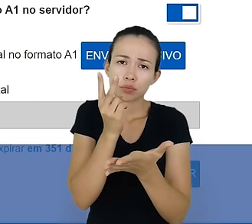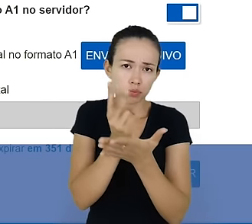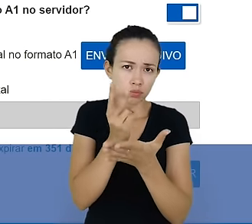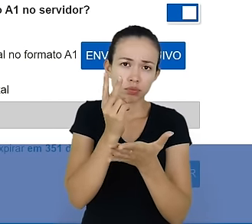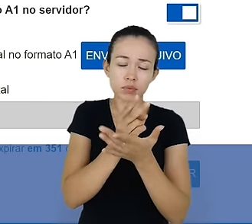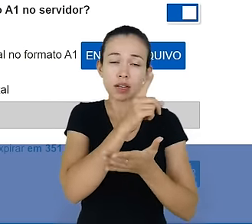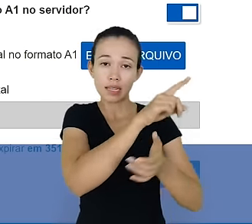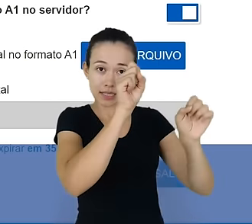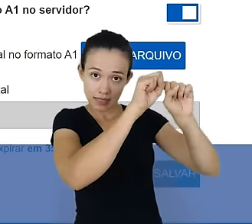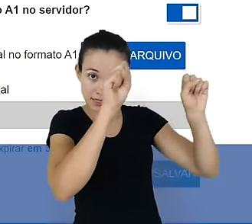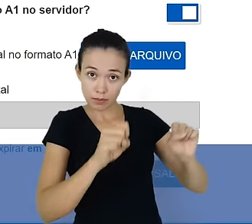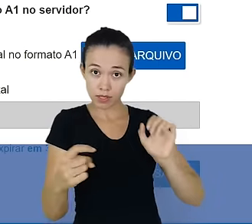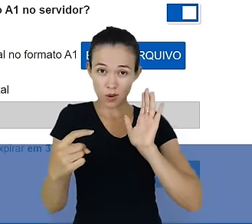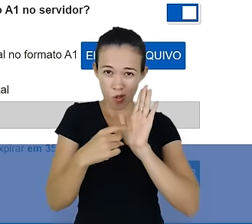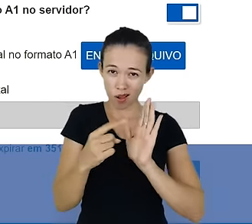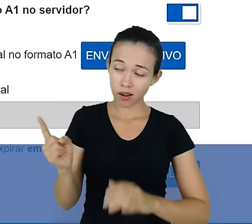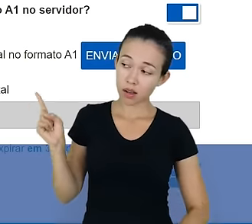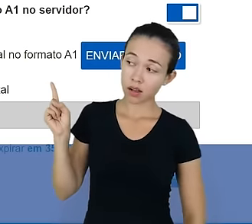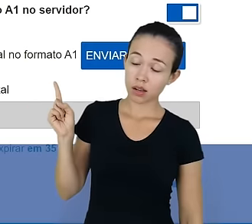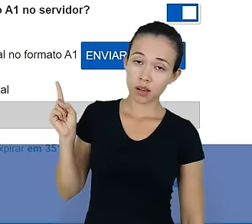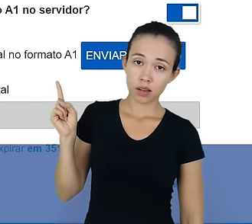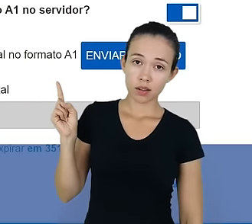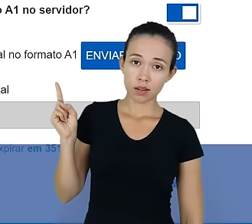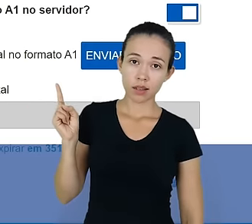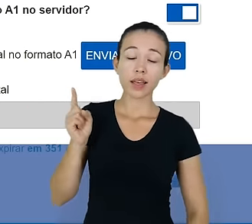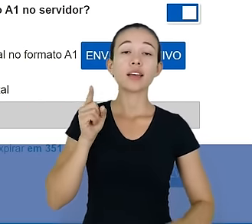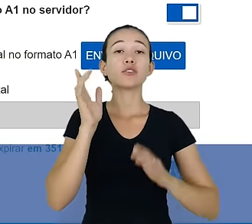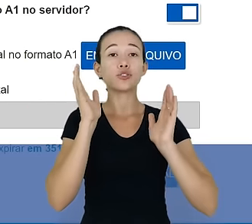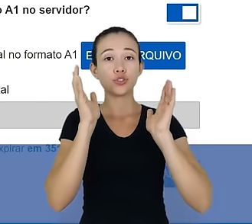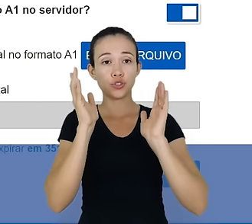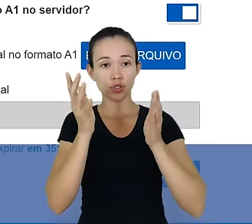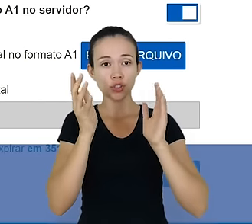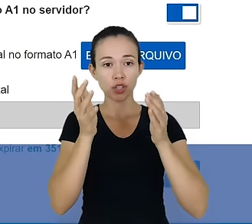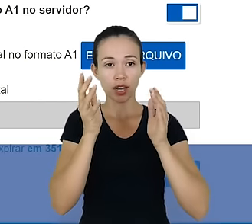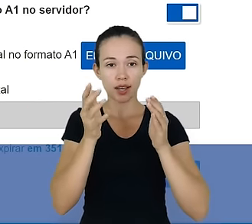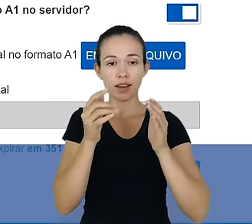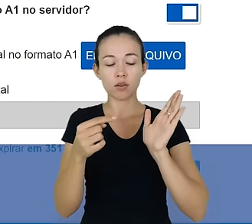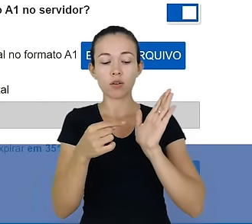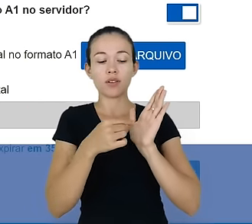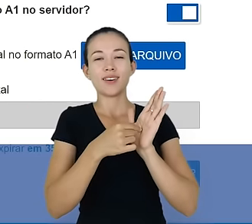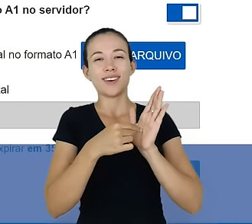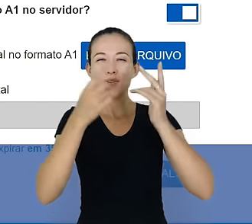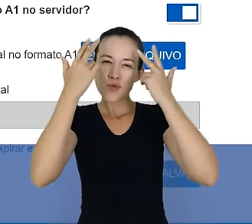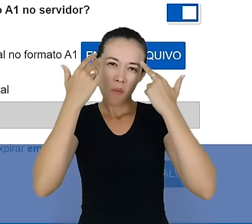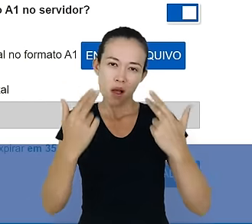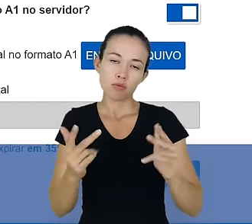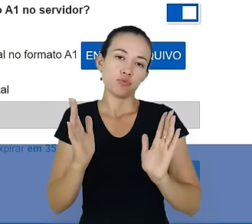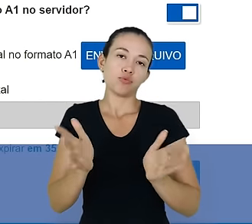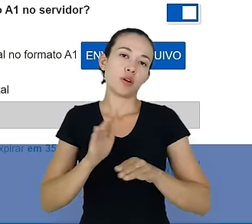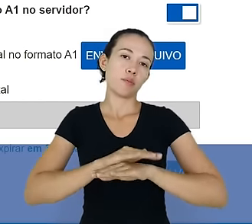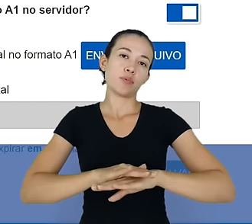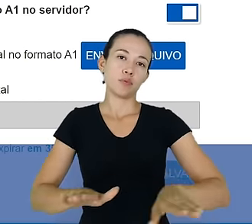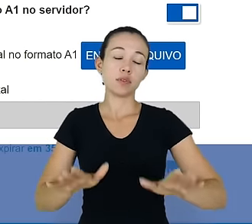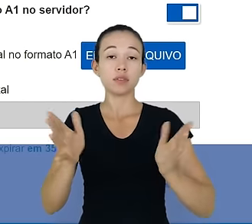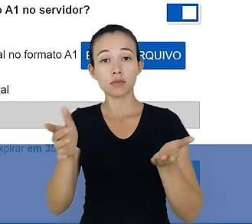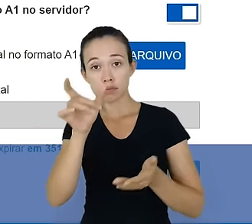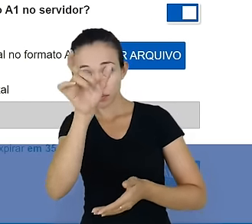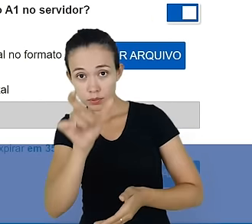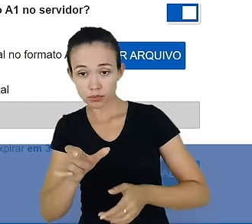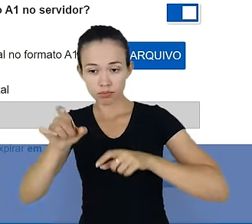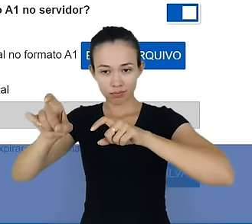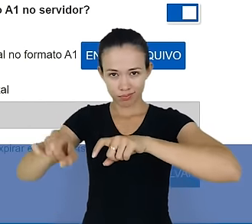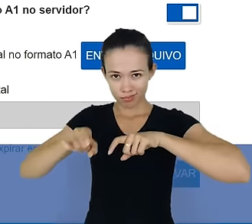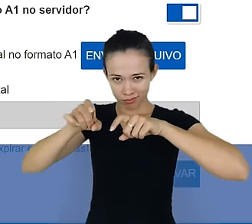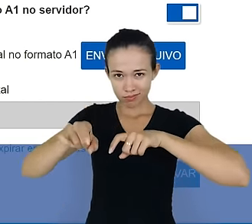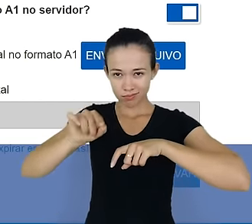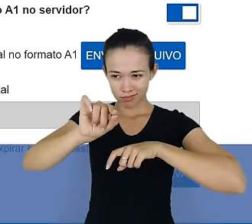nesse sistema quando você você seleciona isso aqui ele normalmente ele já te joga para esse normal e acabou então quem for produtor rural faça